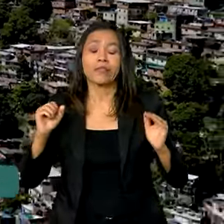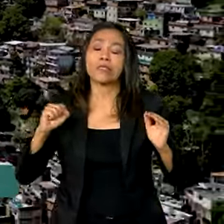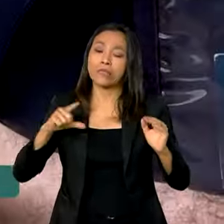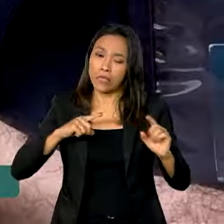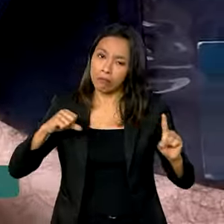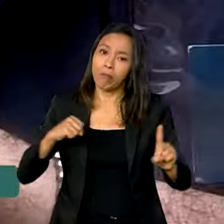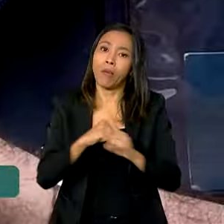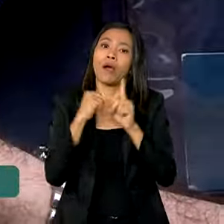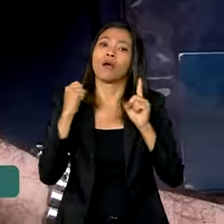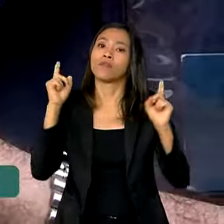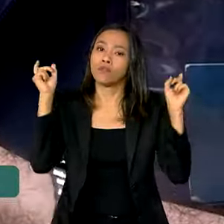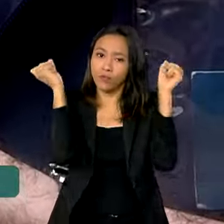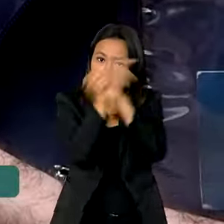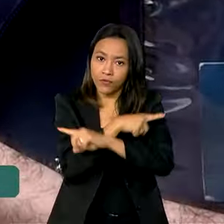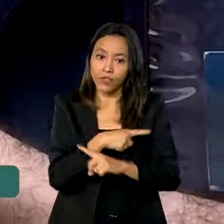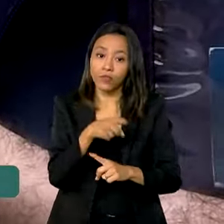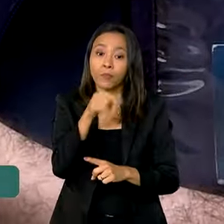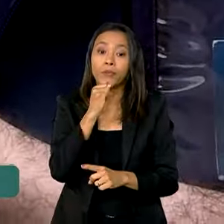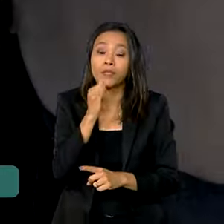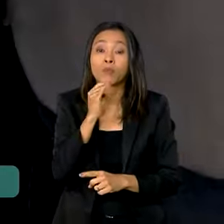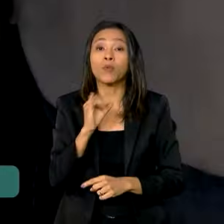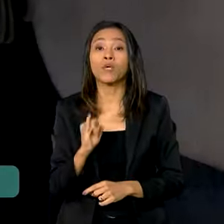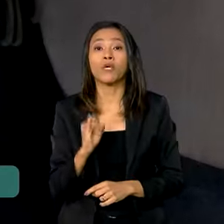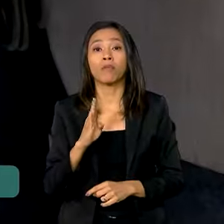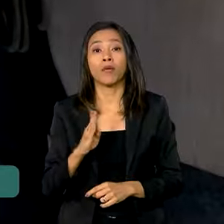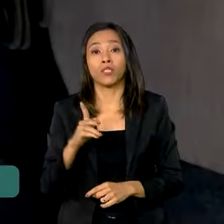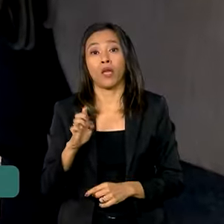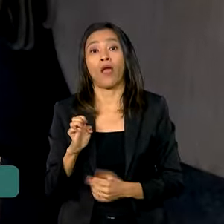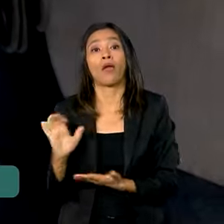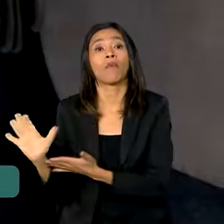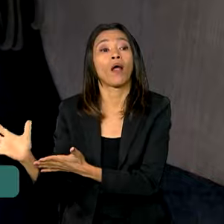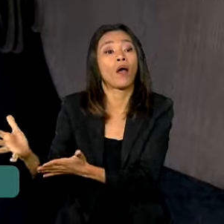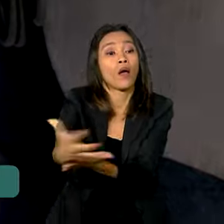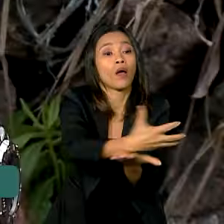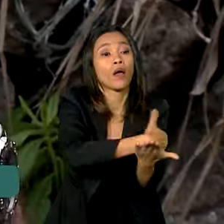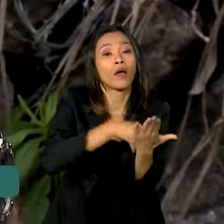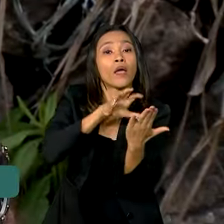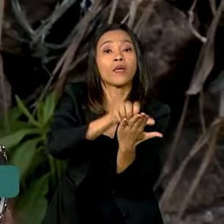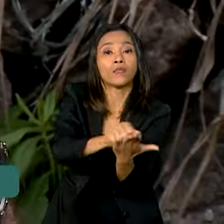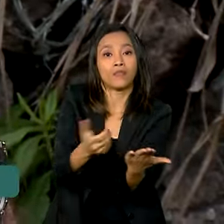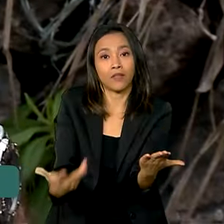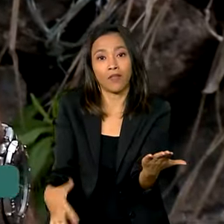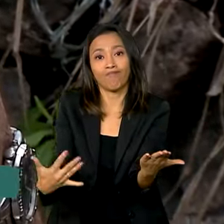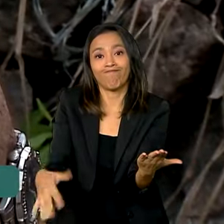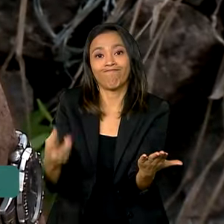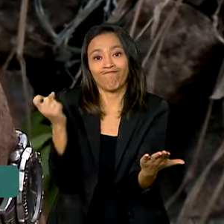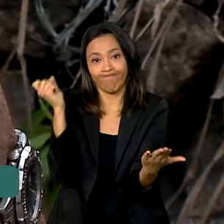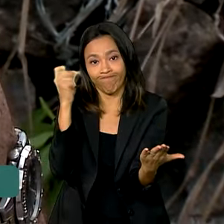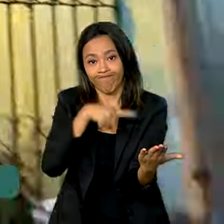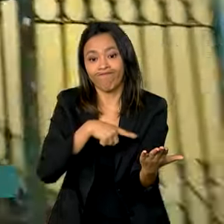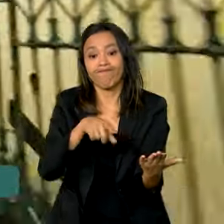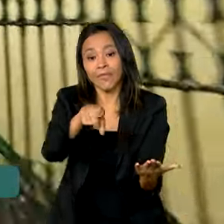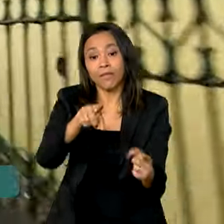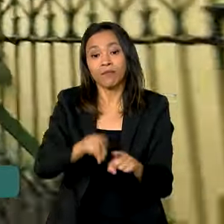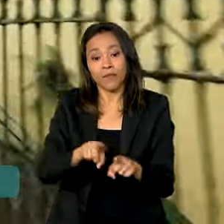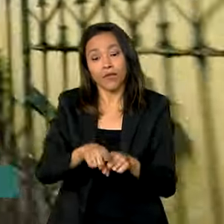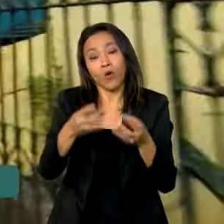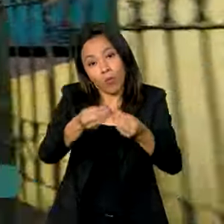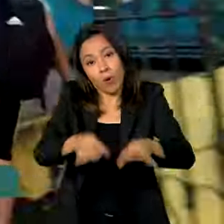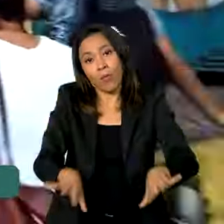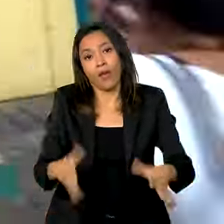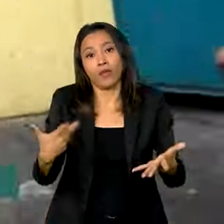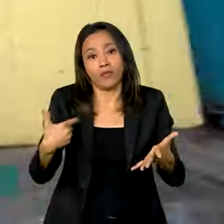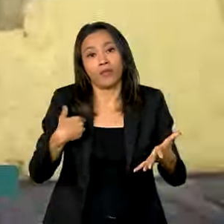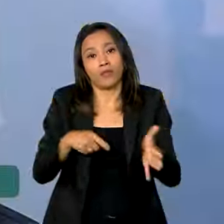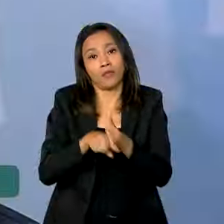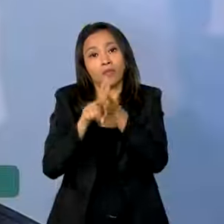coleta de dados do IBGE, por exemplo, e no mapeamento correto das comunidades, comprometendo a eficácia desses